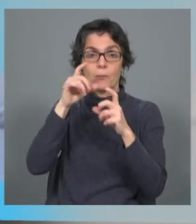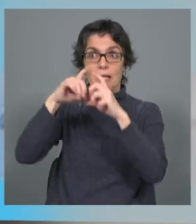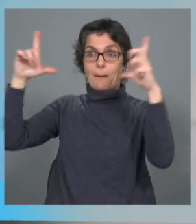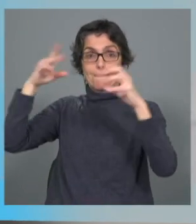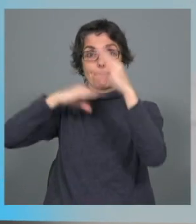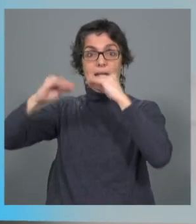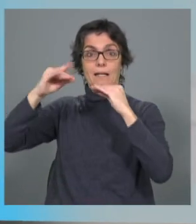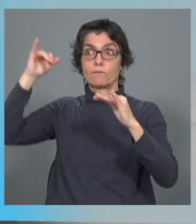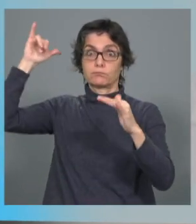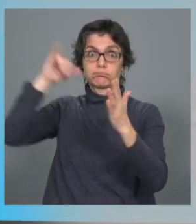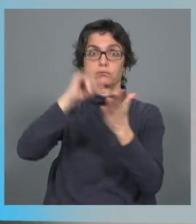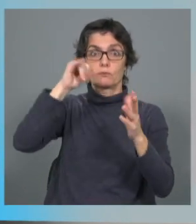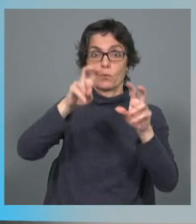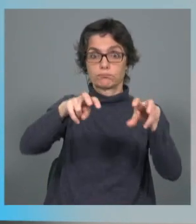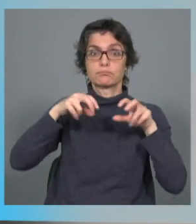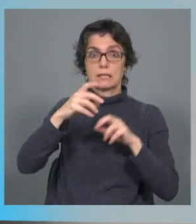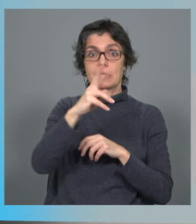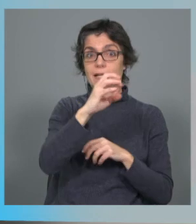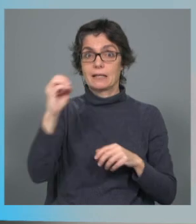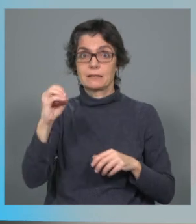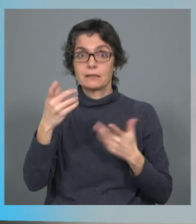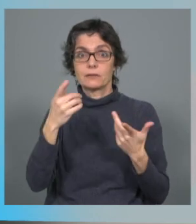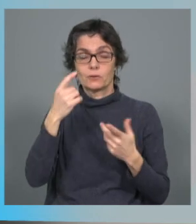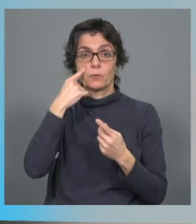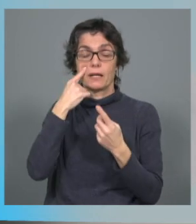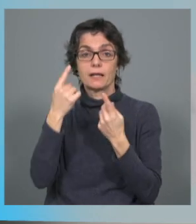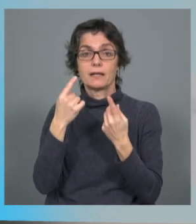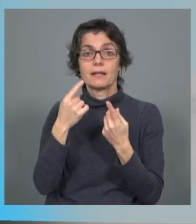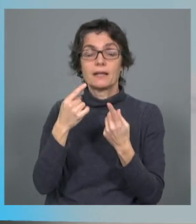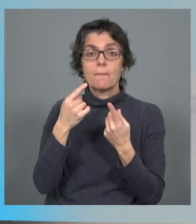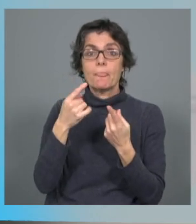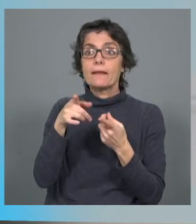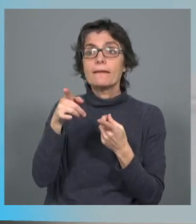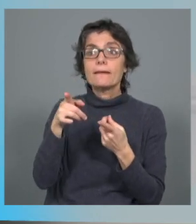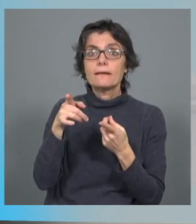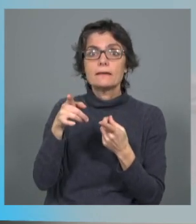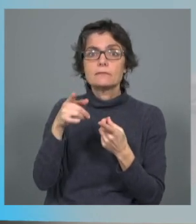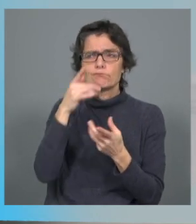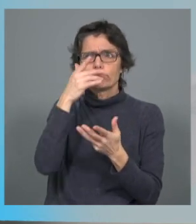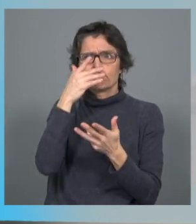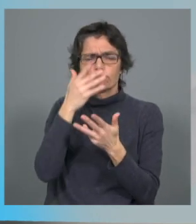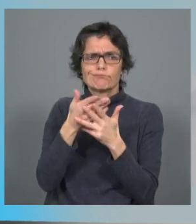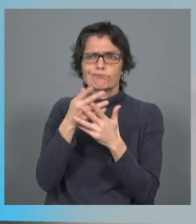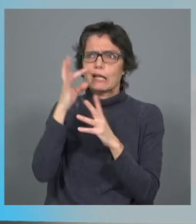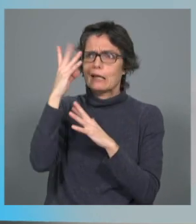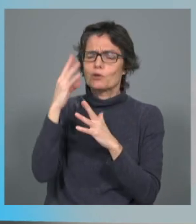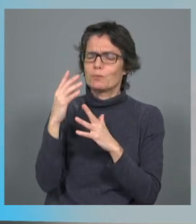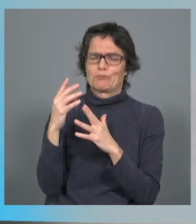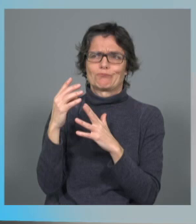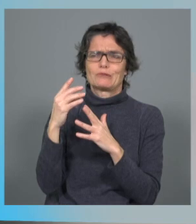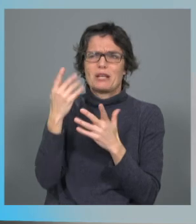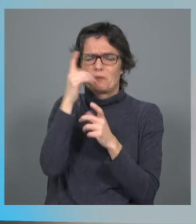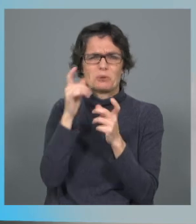passageiros, e paradoxalmente parece que ficámos indiferentes, porque ficámos só no nível da globalidade, não é? Não percebemos que cada uma